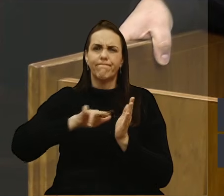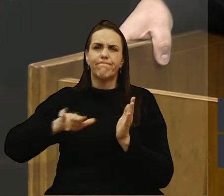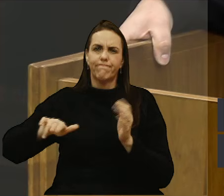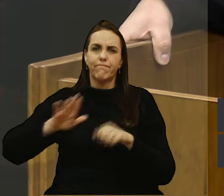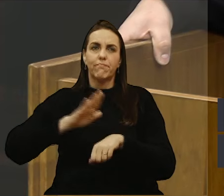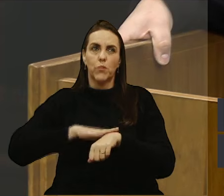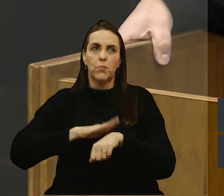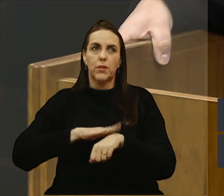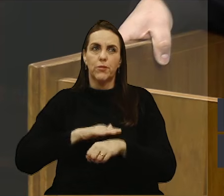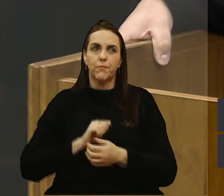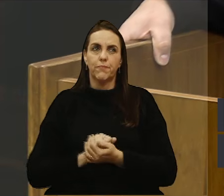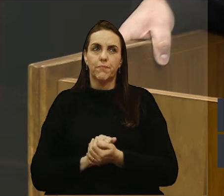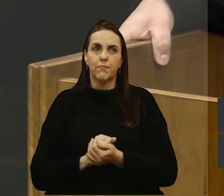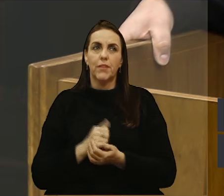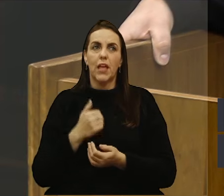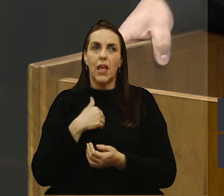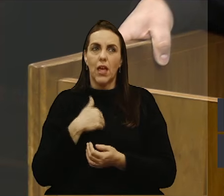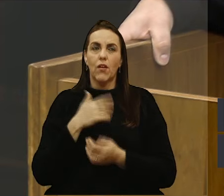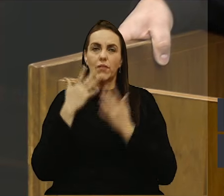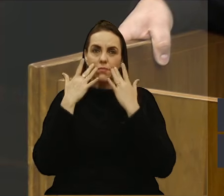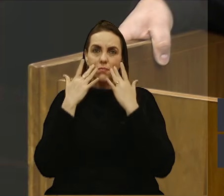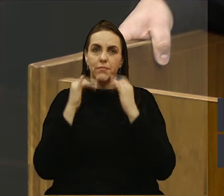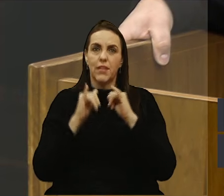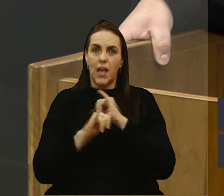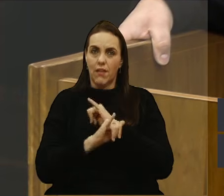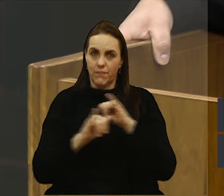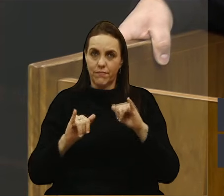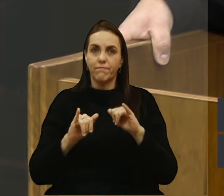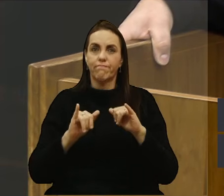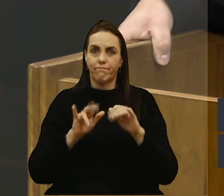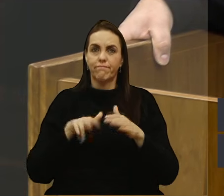momentos. E eu venho fazer um alerta aqui na tribuna,